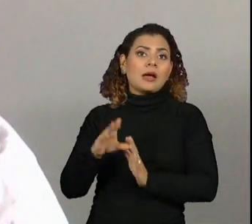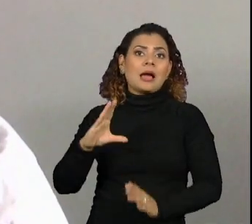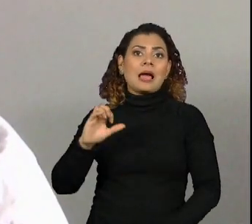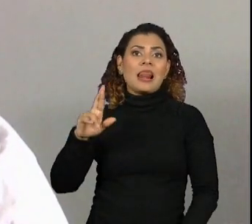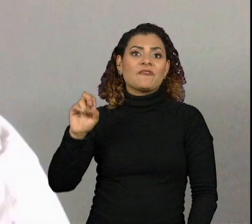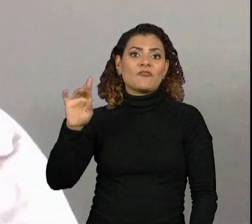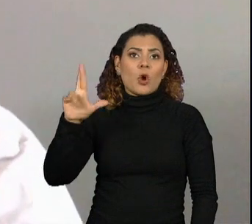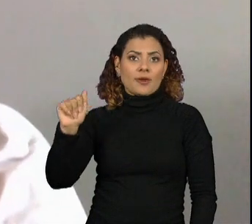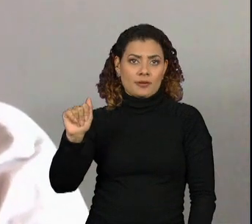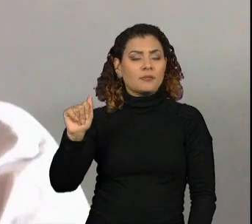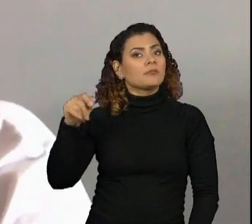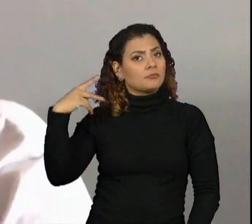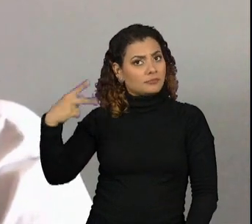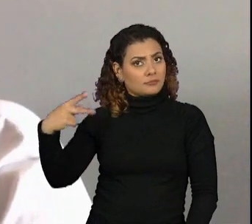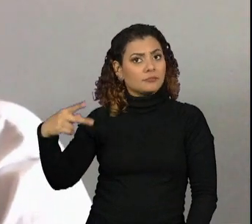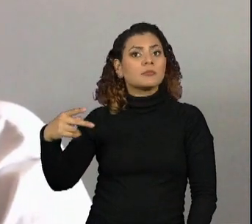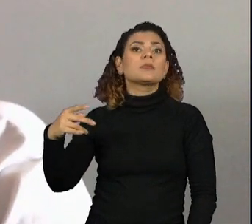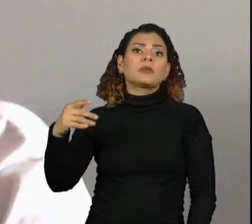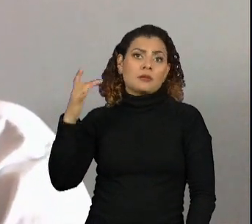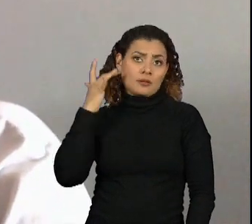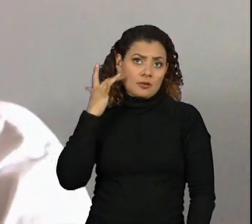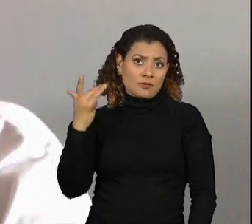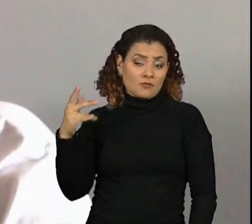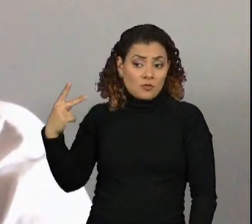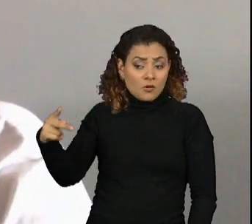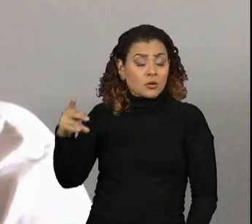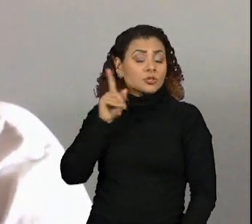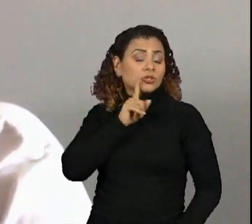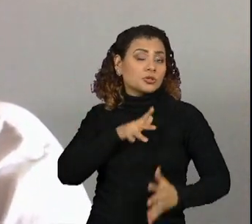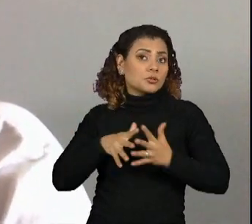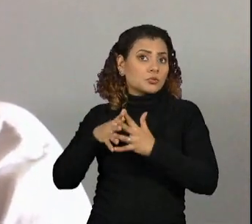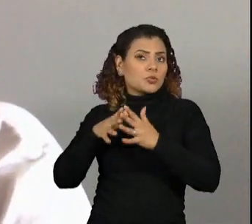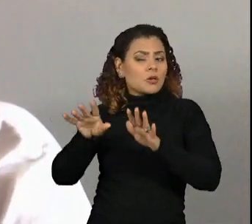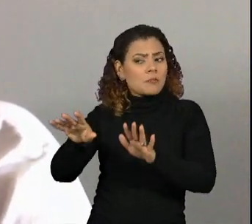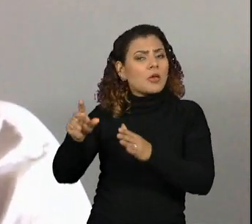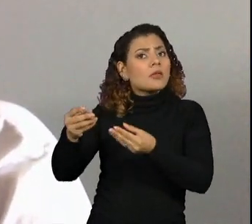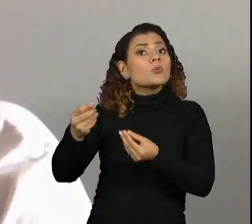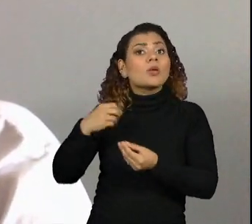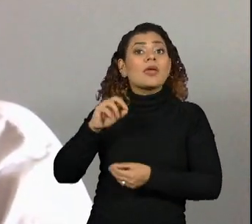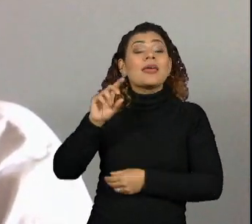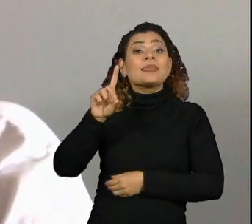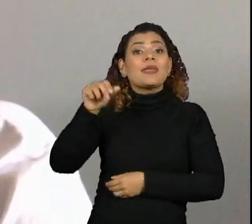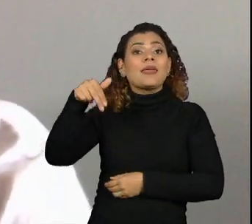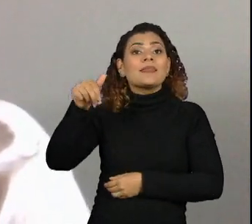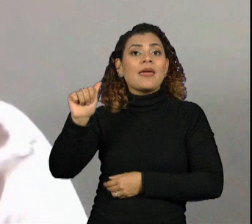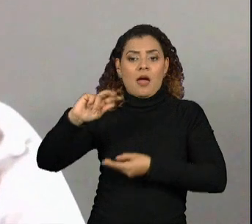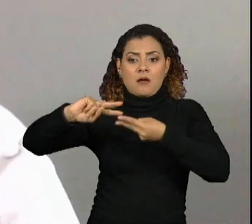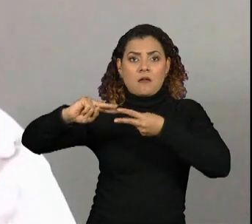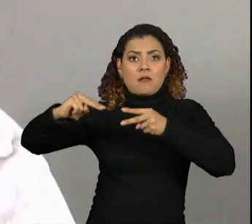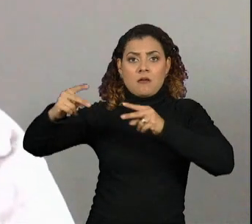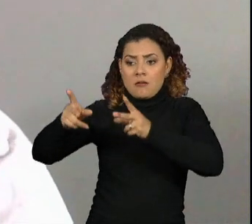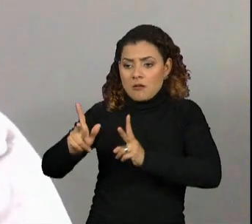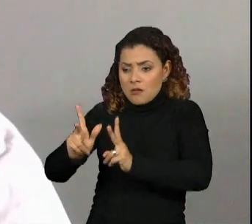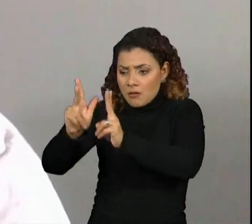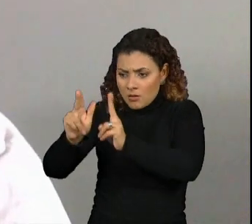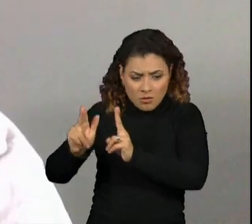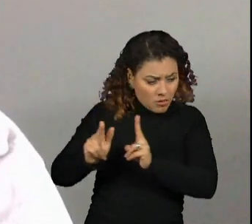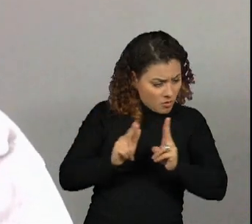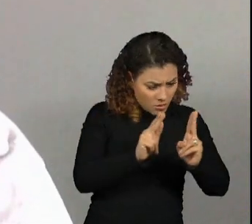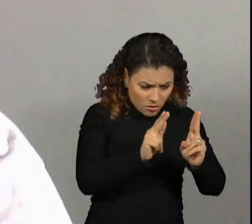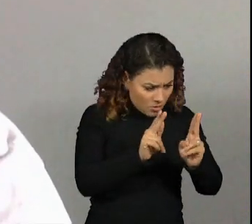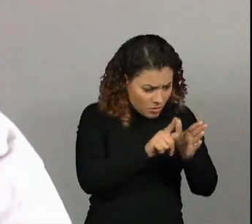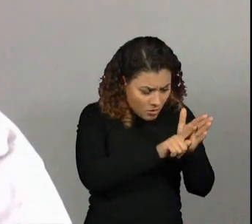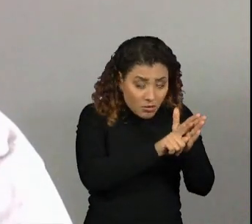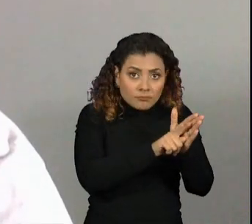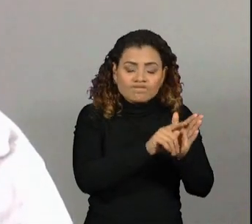Los Angeles, São Francisco. E ele fez o DNA dessa amostra. E o DNA bateu justamente